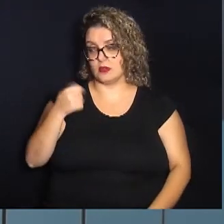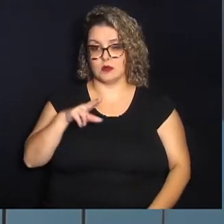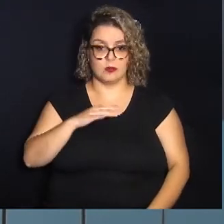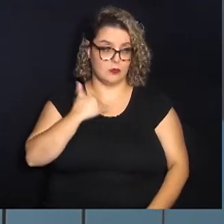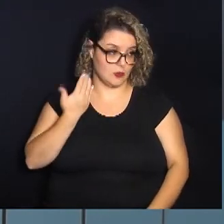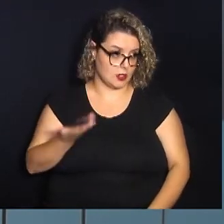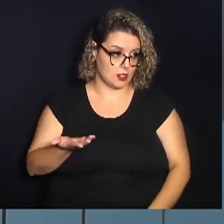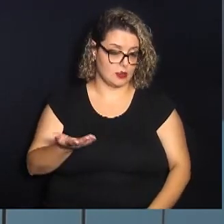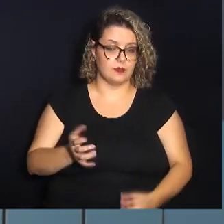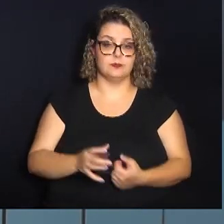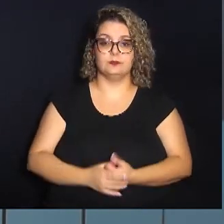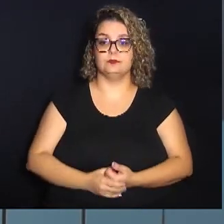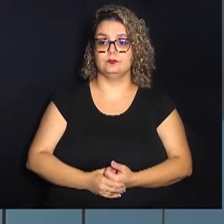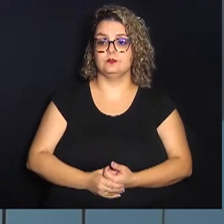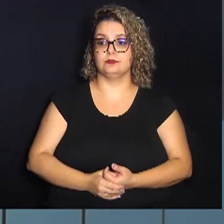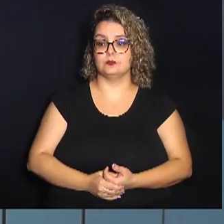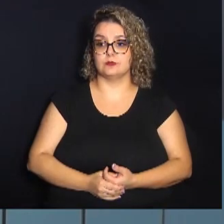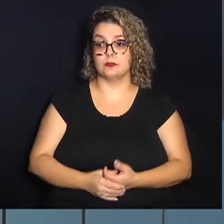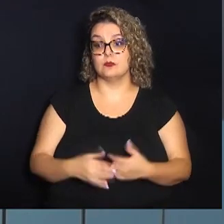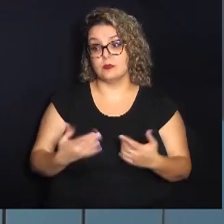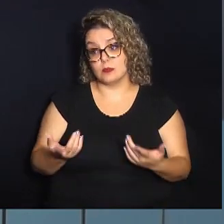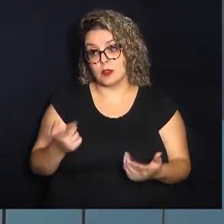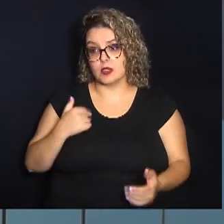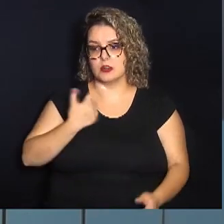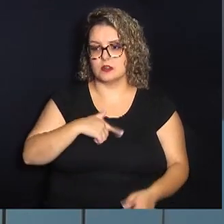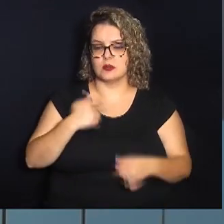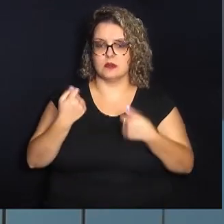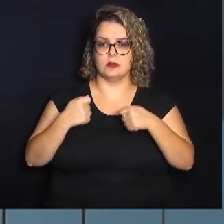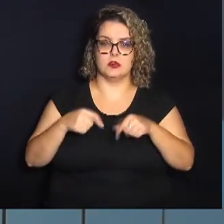caso. Então, mas a gente precisa também